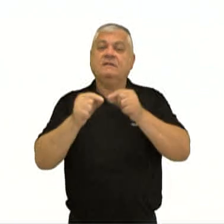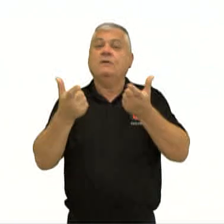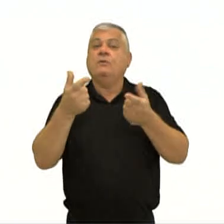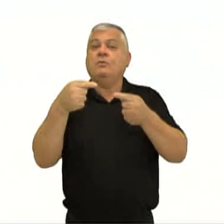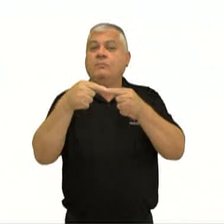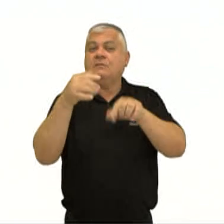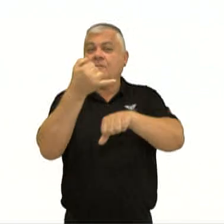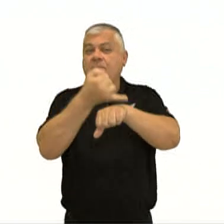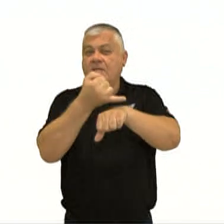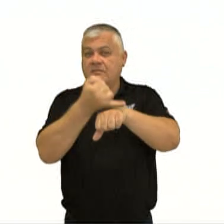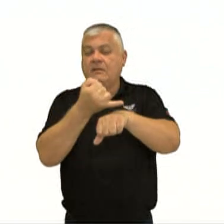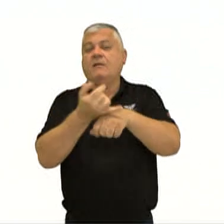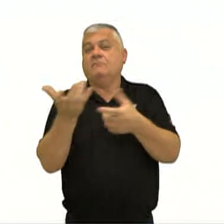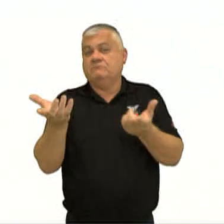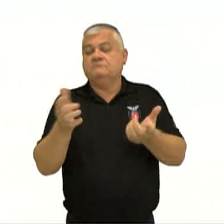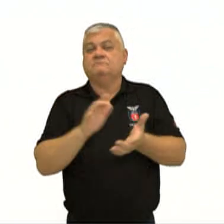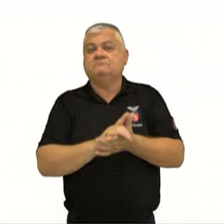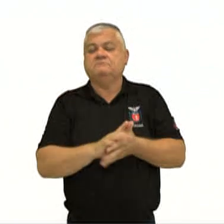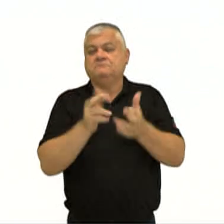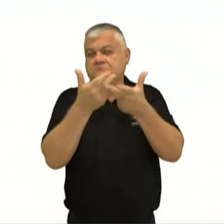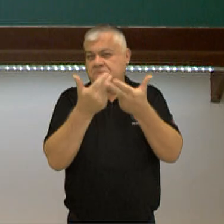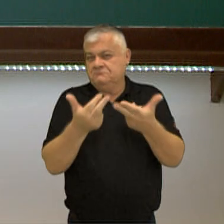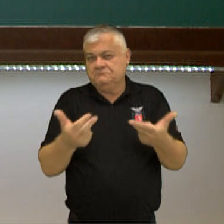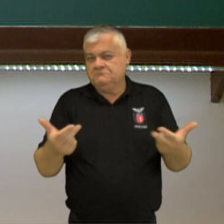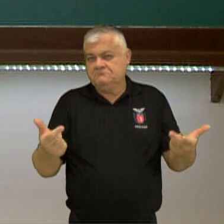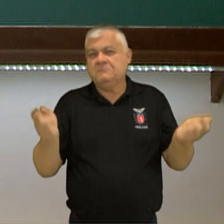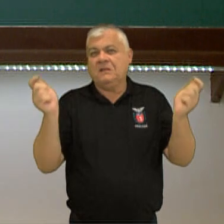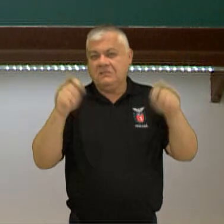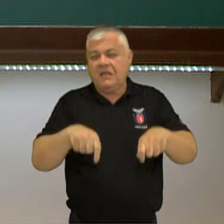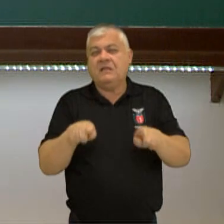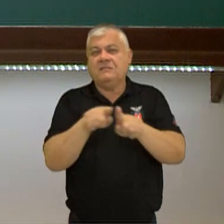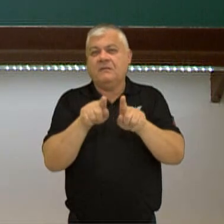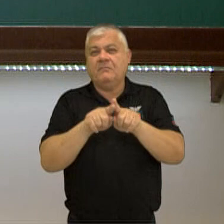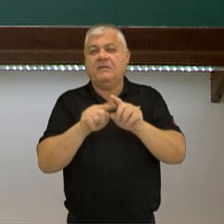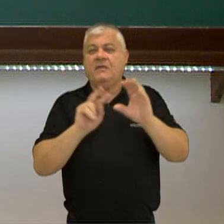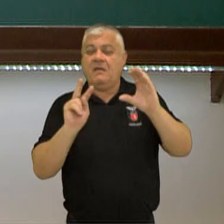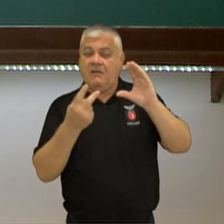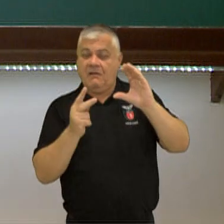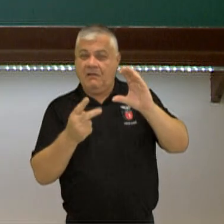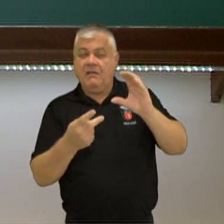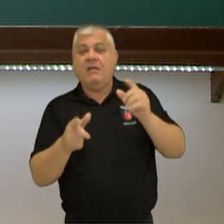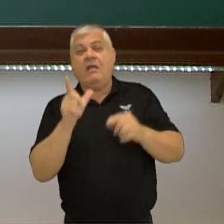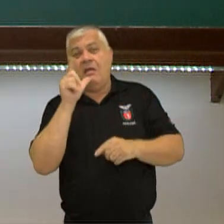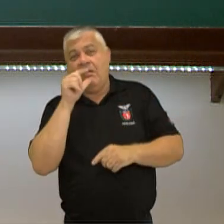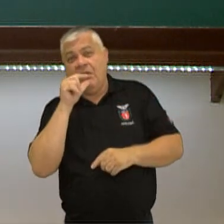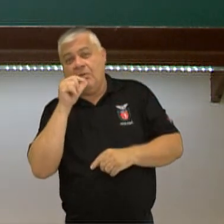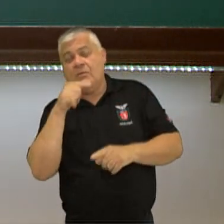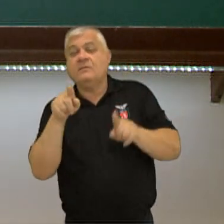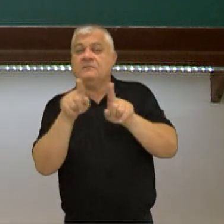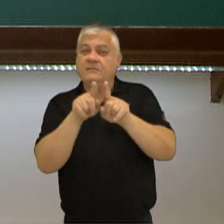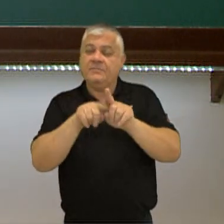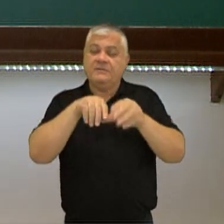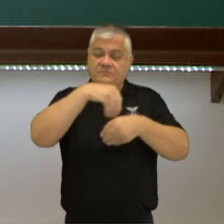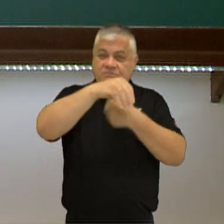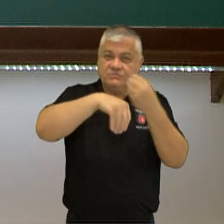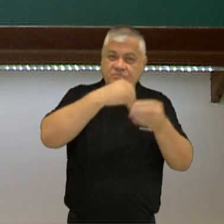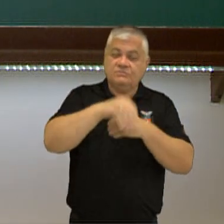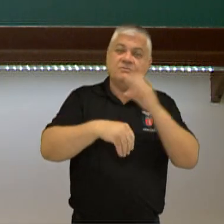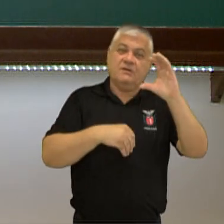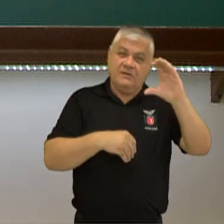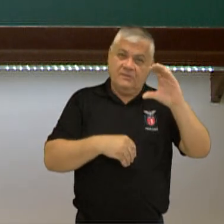ligam formando moléculas. E ela pode ocorrer também entre hidrogênio e não metal. Não se esqueça disso. Por isso, hidrogênio com carbono, tá